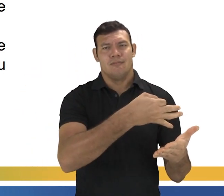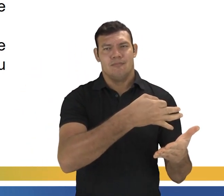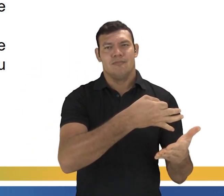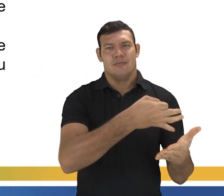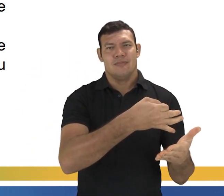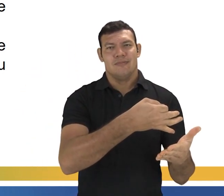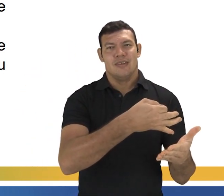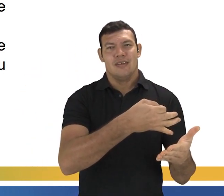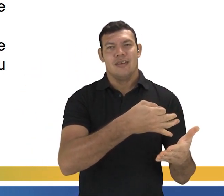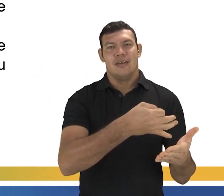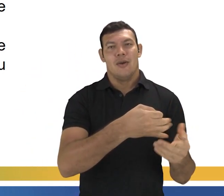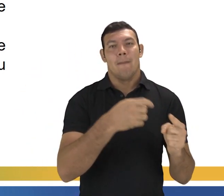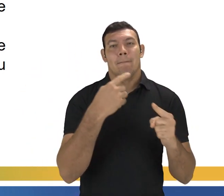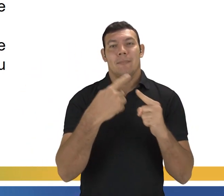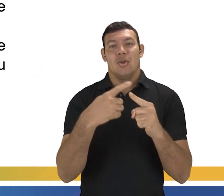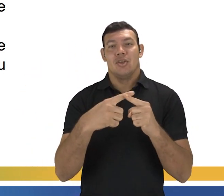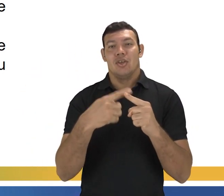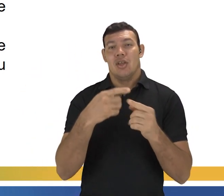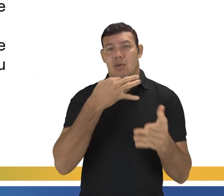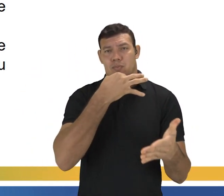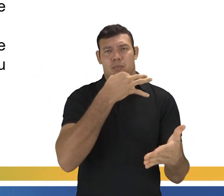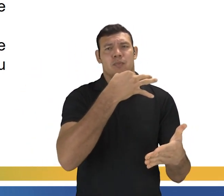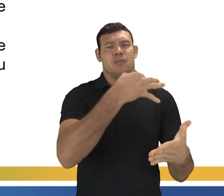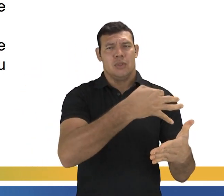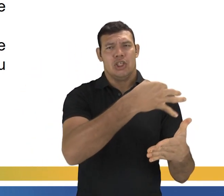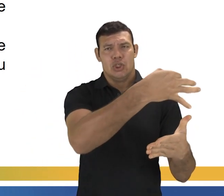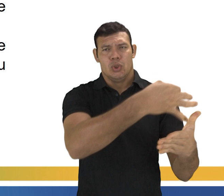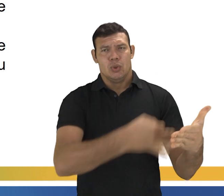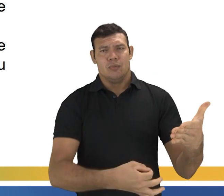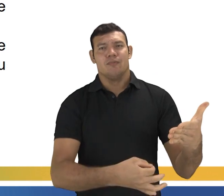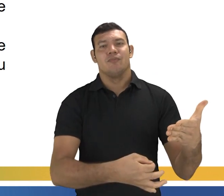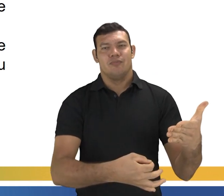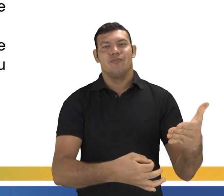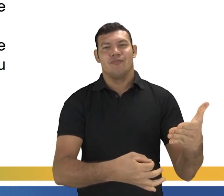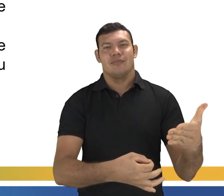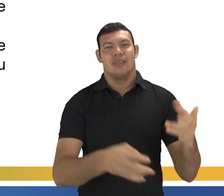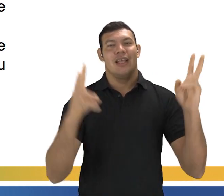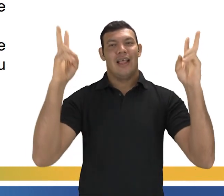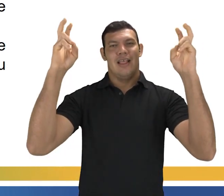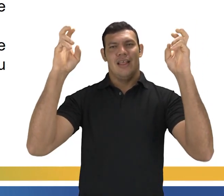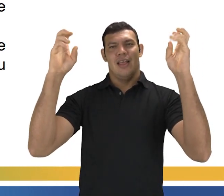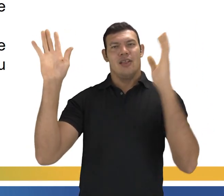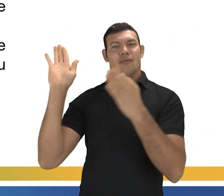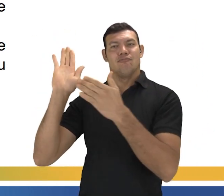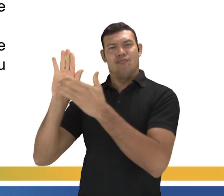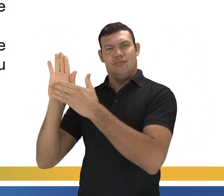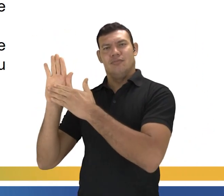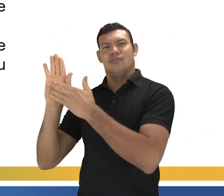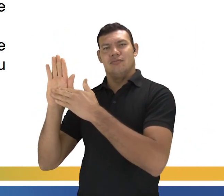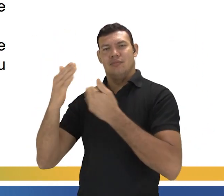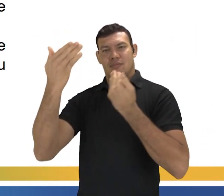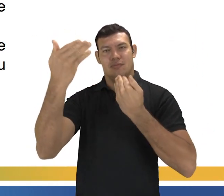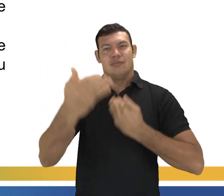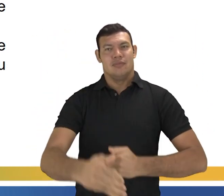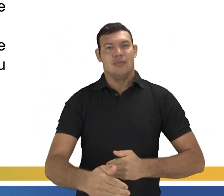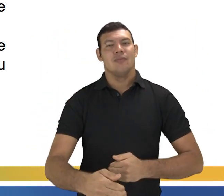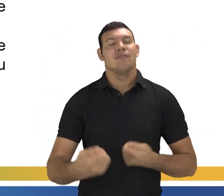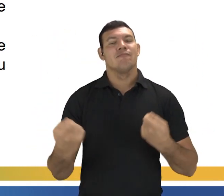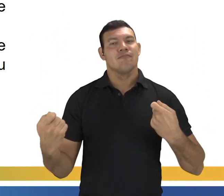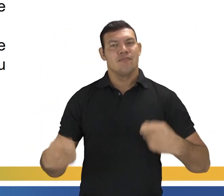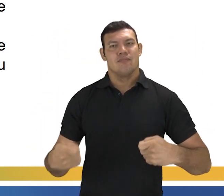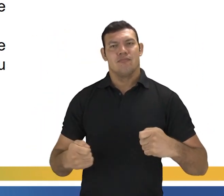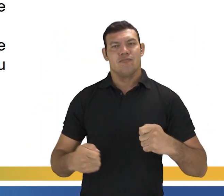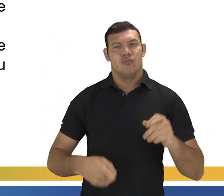seu posicionamento, a sua opinião a respeito de um determinado tema proposto na prova. Como eu já disse, ele deve